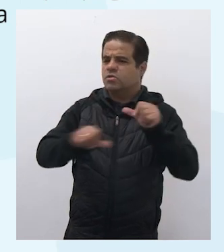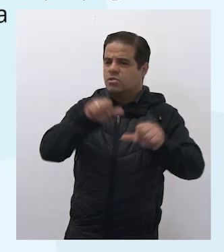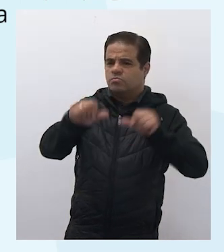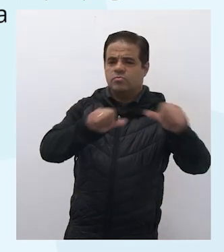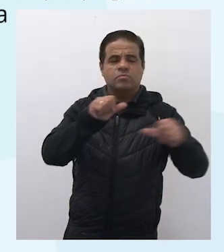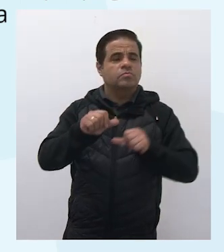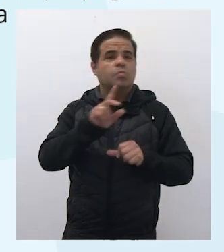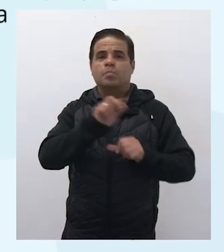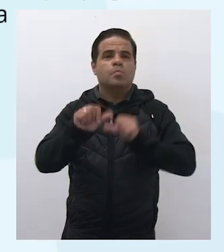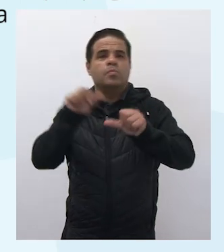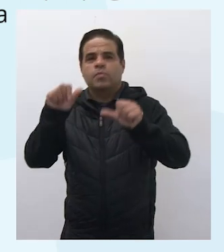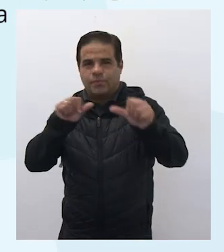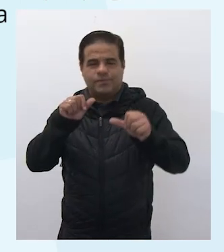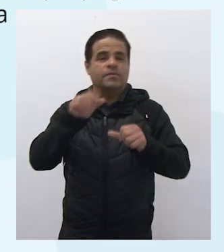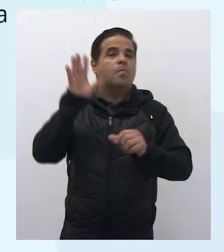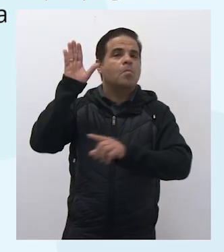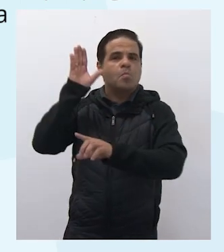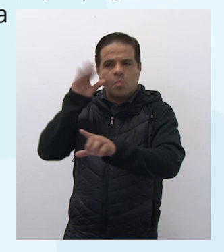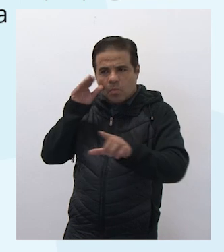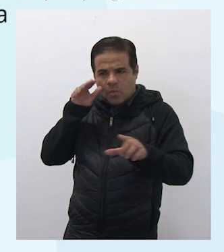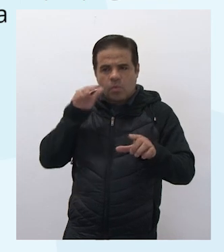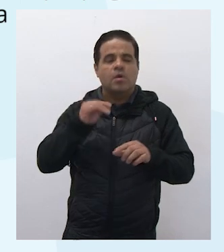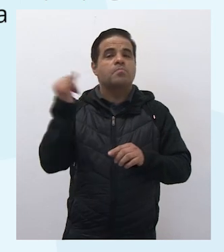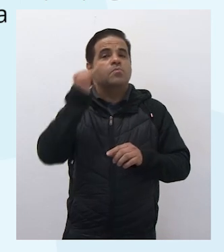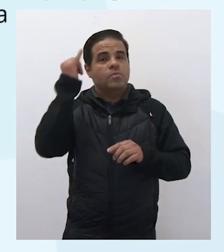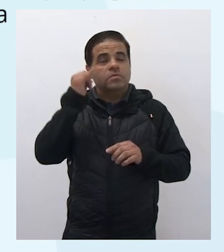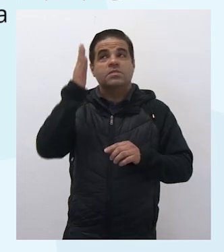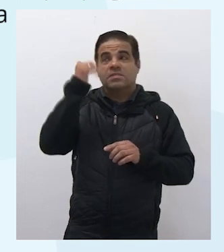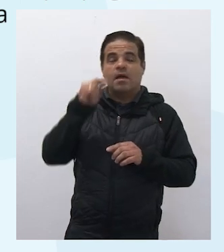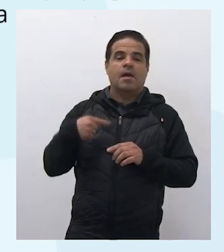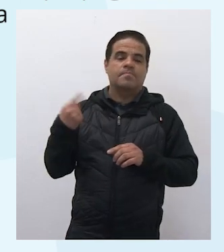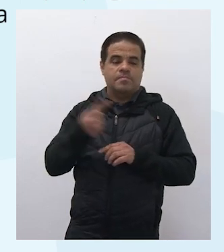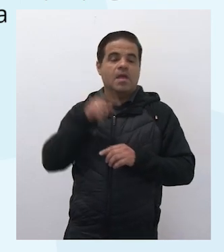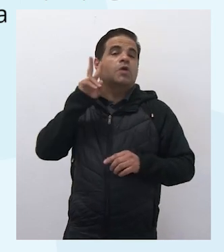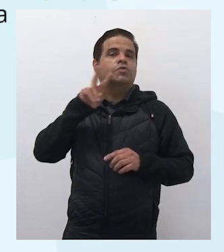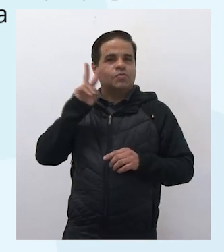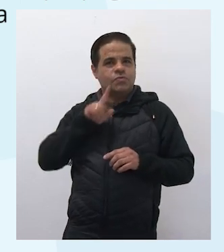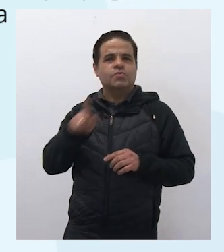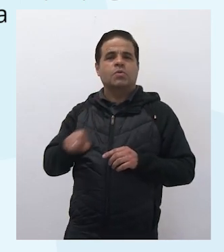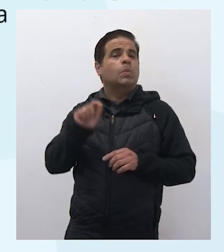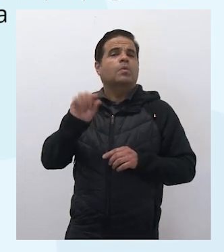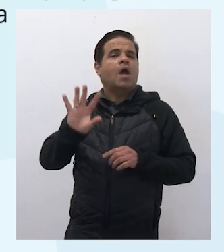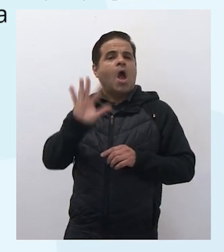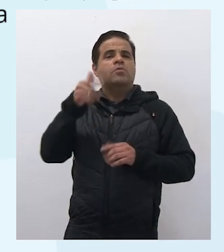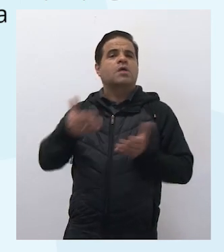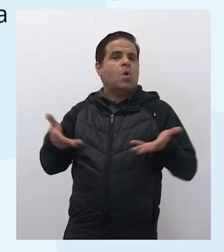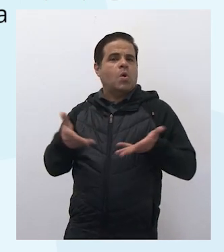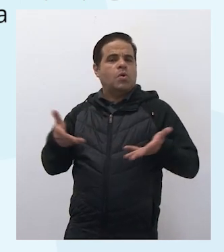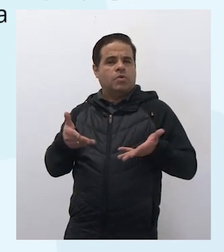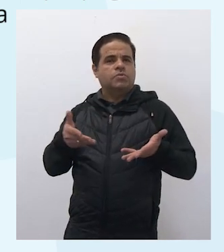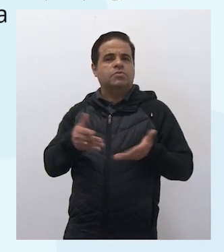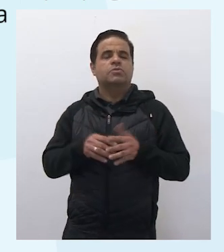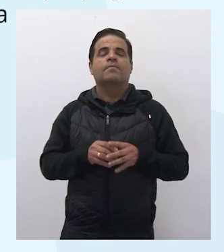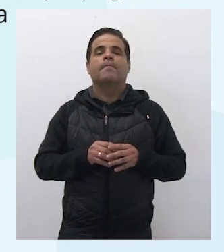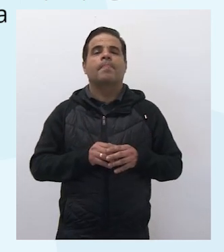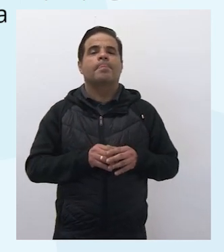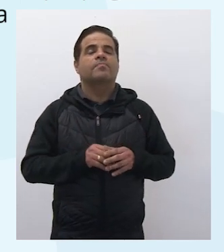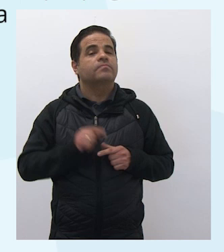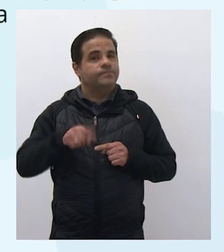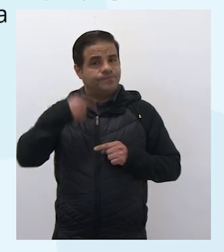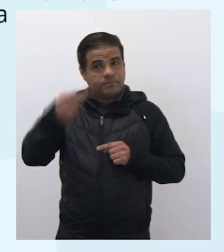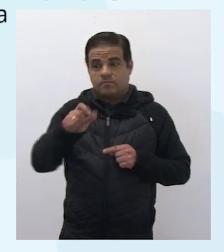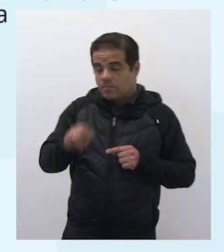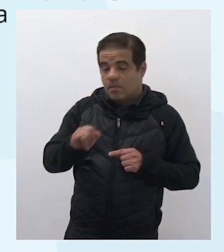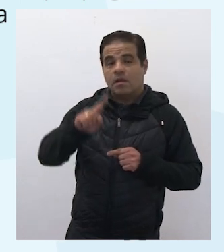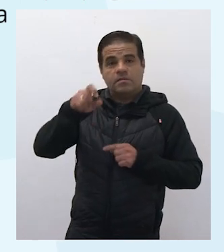não fica mudando, mas muda os funcionários. E é importante a gente saber o que é a história disso, o que aconteceu antes. E, claro,